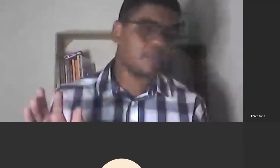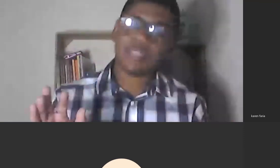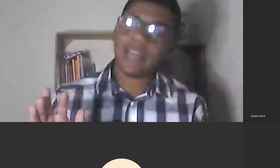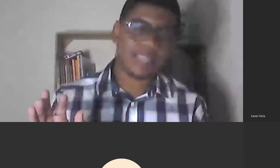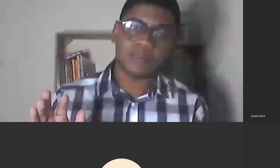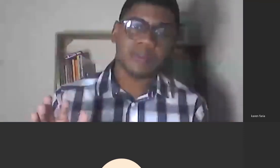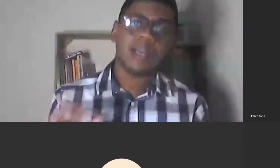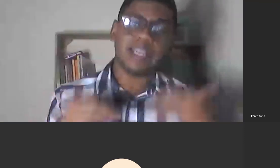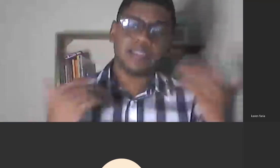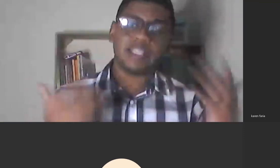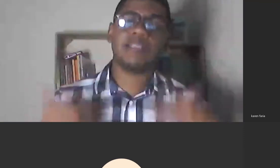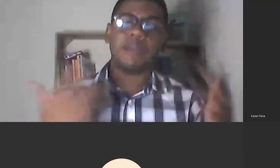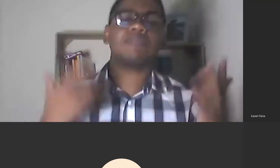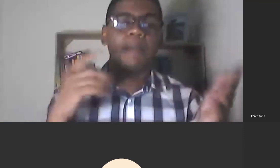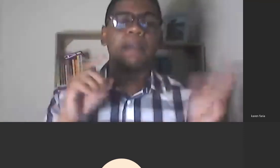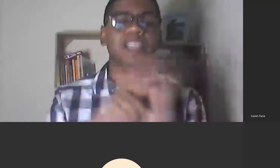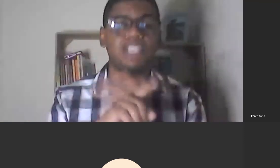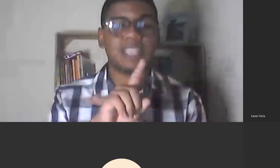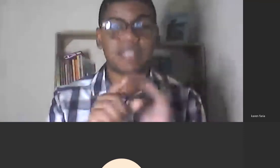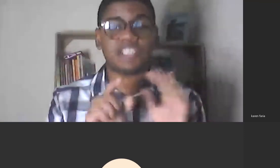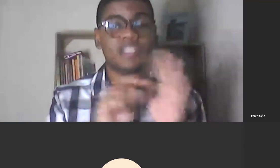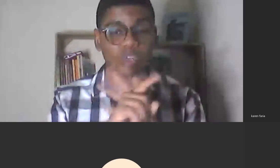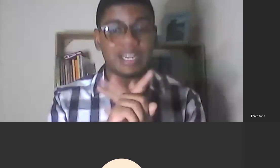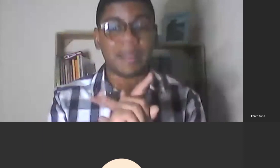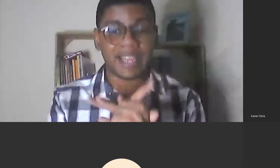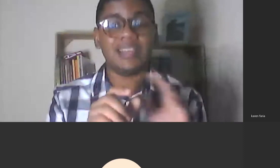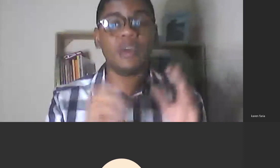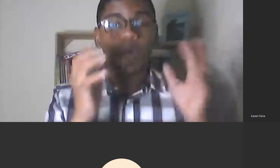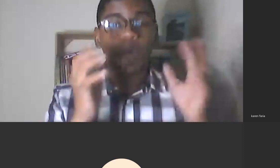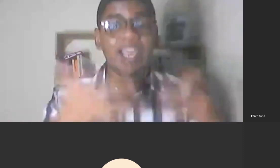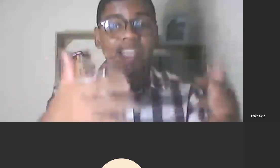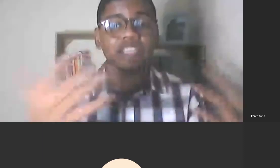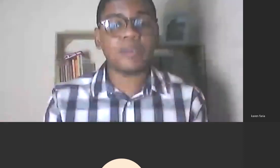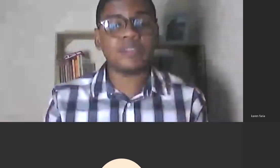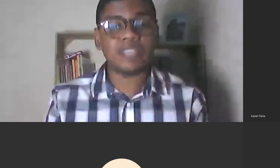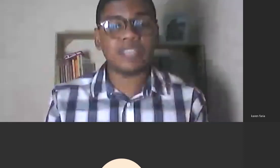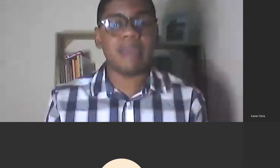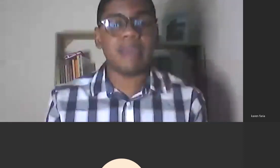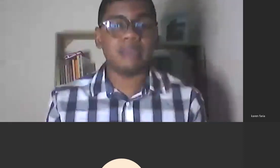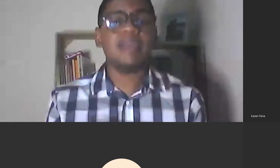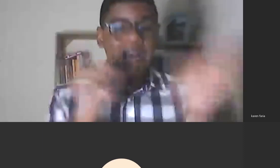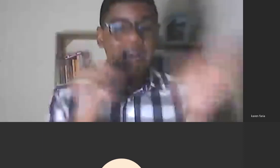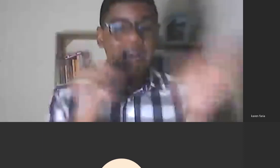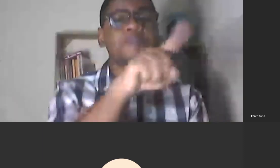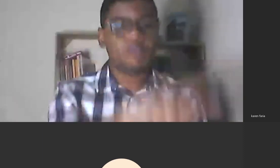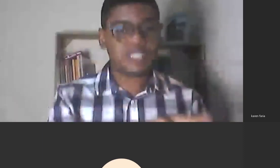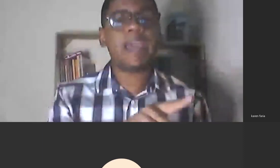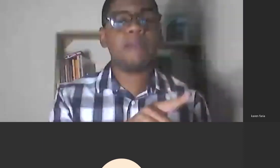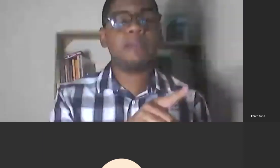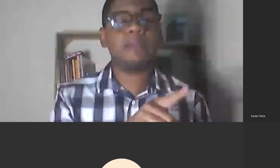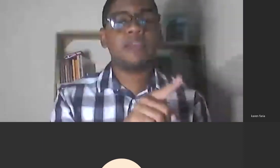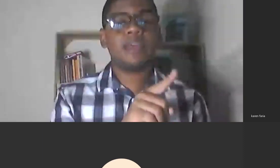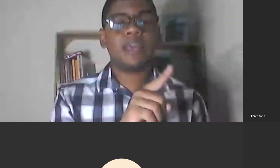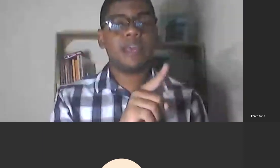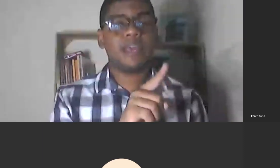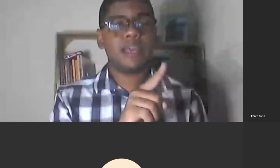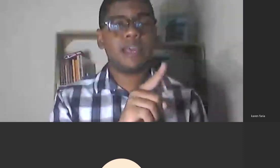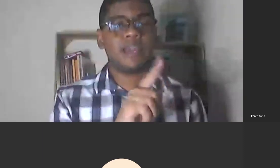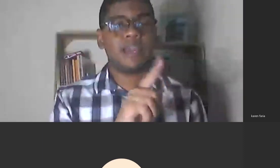isso não vai ter muita relação. A gente vai ter que perguntar para ele diretamente, direcionar para ele o que a gente está perguntando se ele bebe. Você